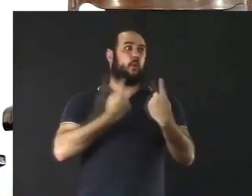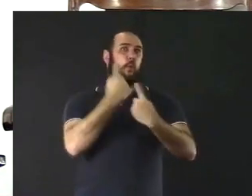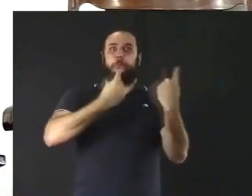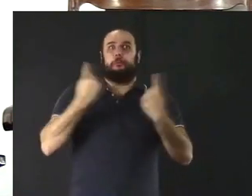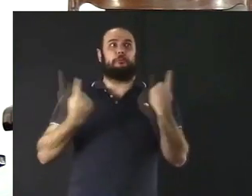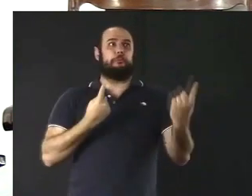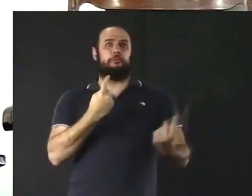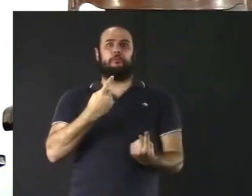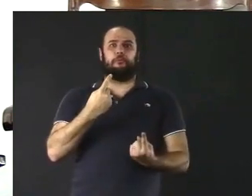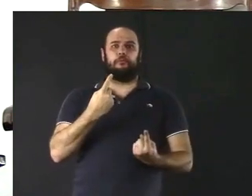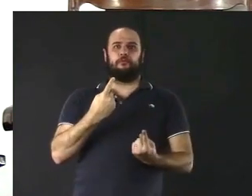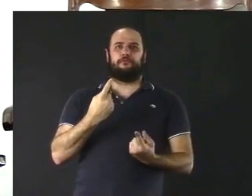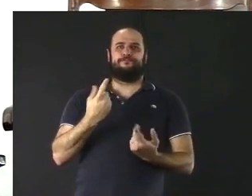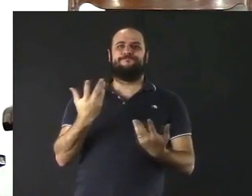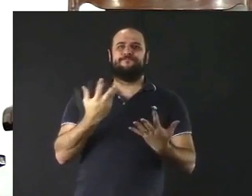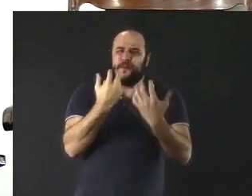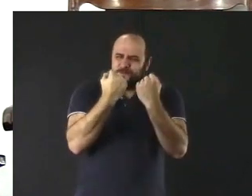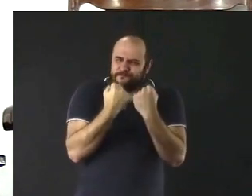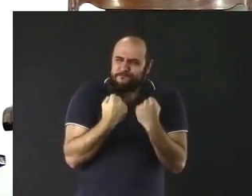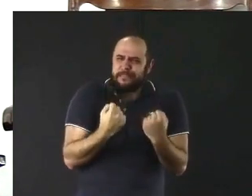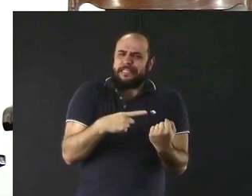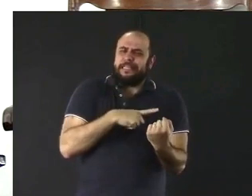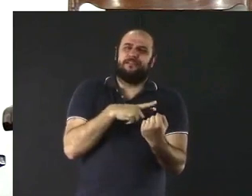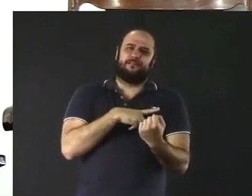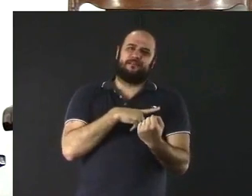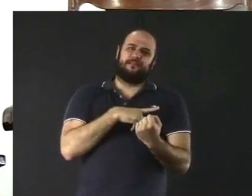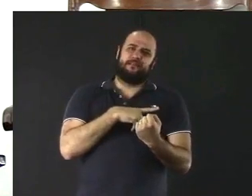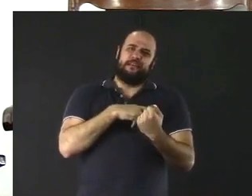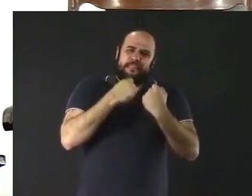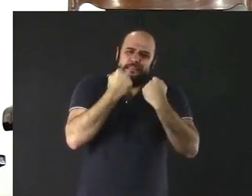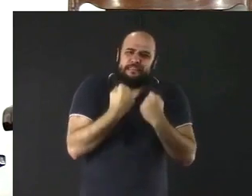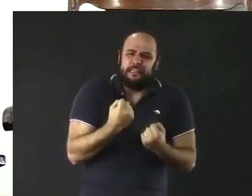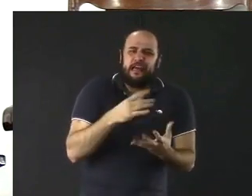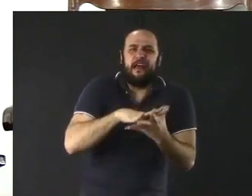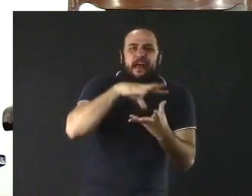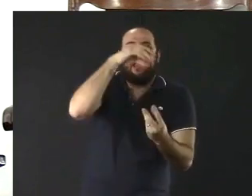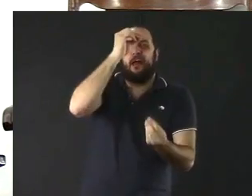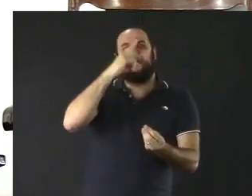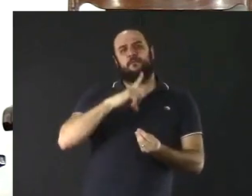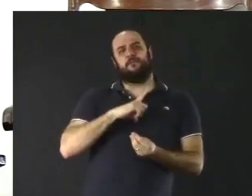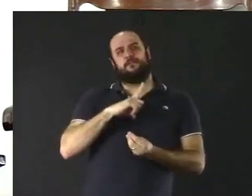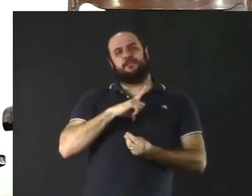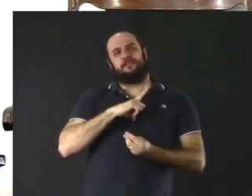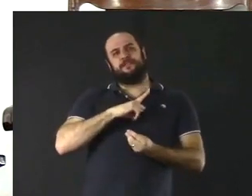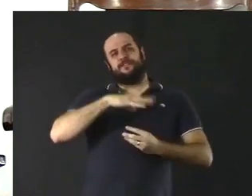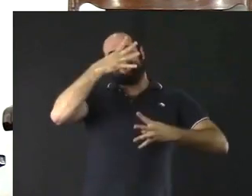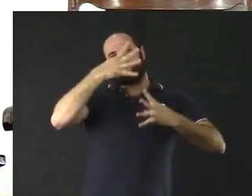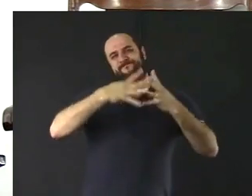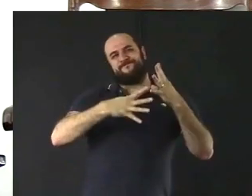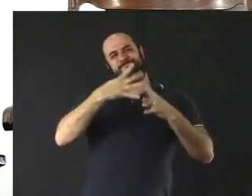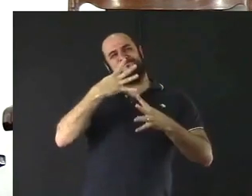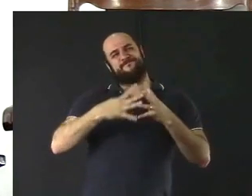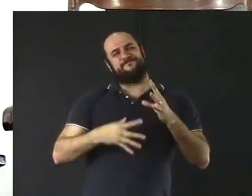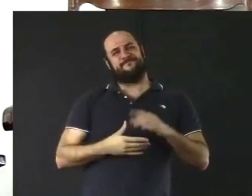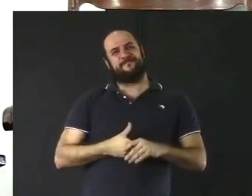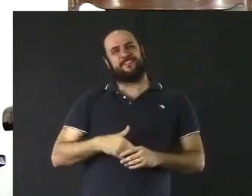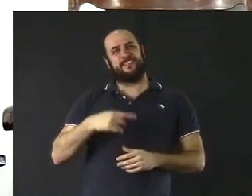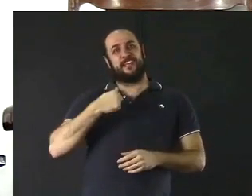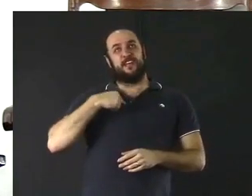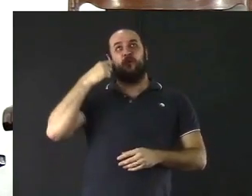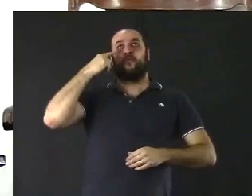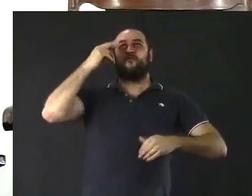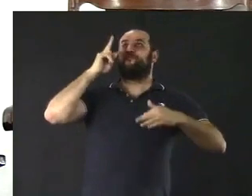Isso é sobrepeso. São os sobrepesos que a alma traz e que atrapalha eu olhar